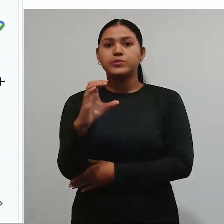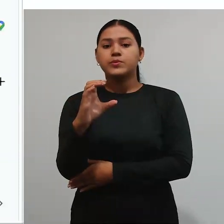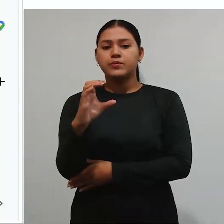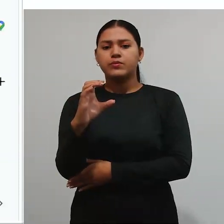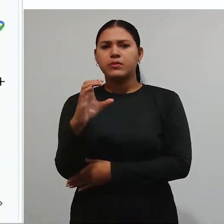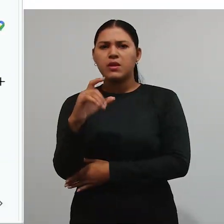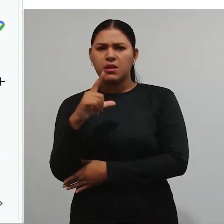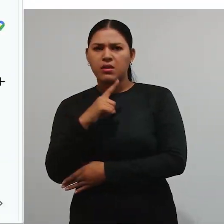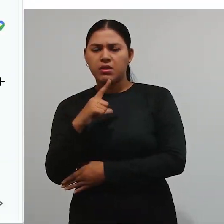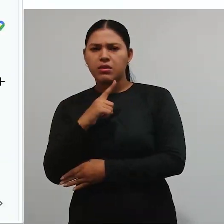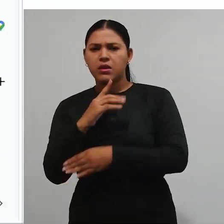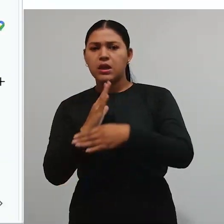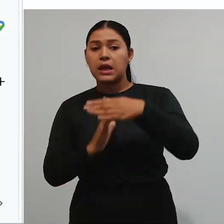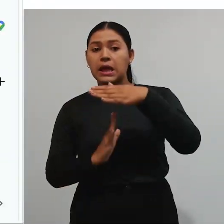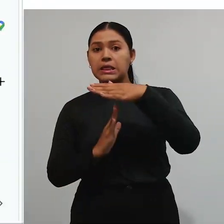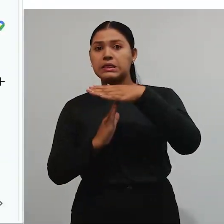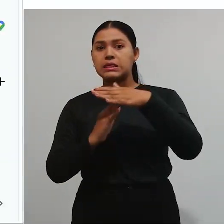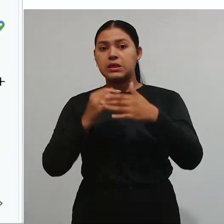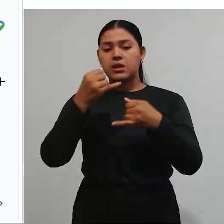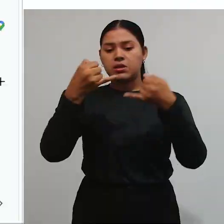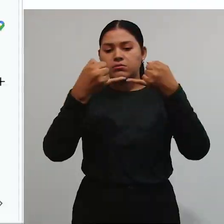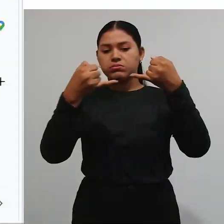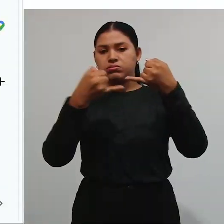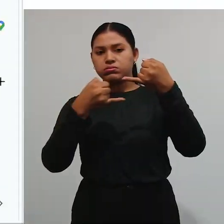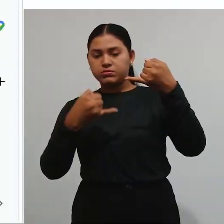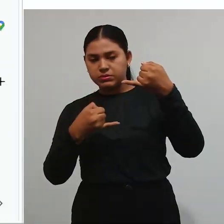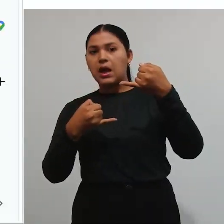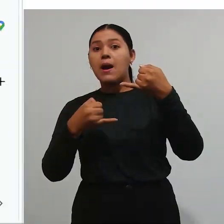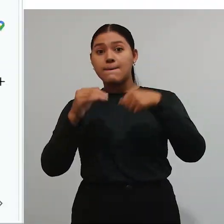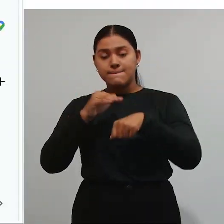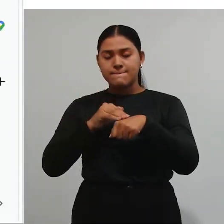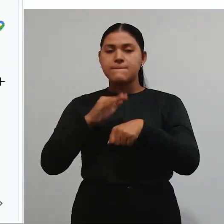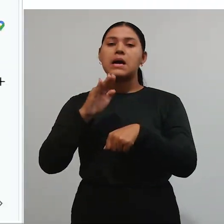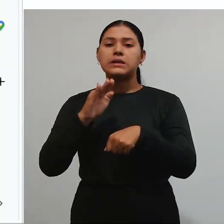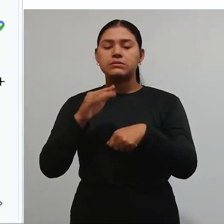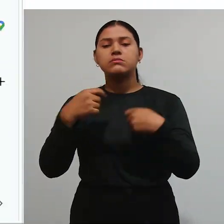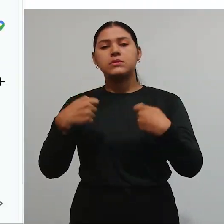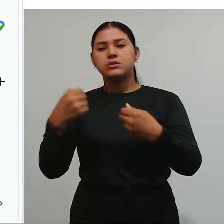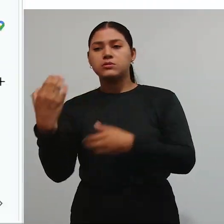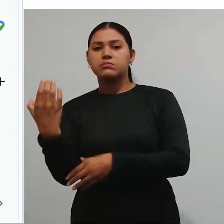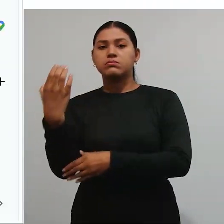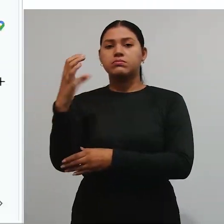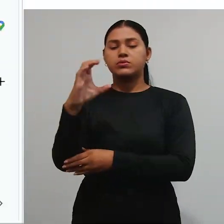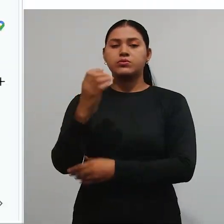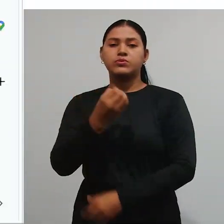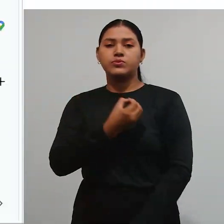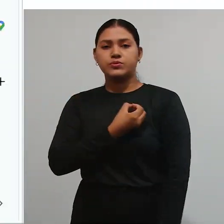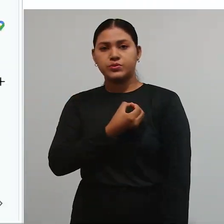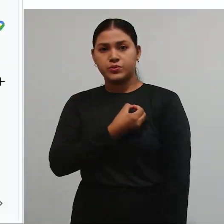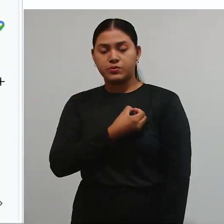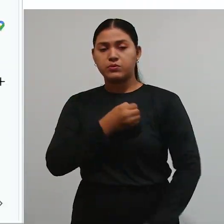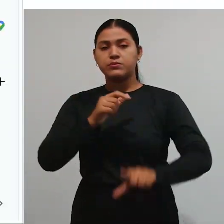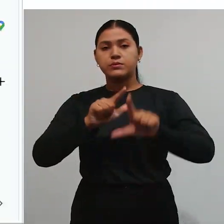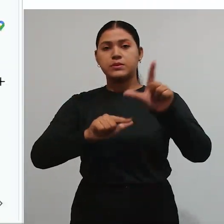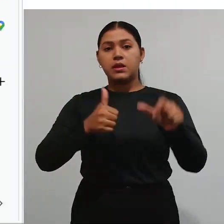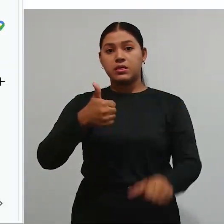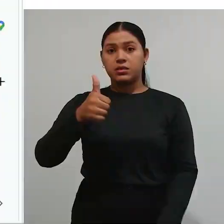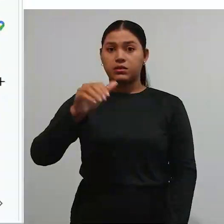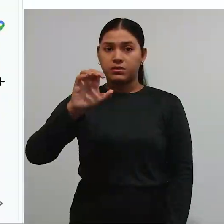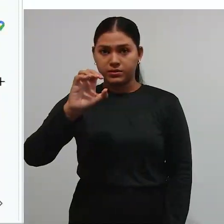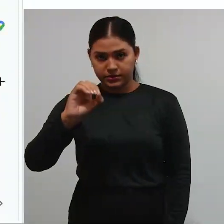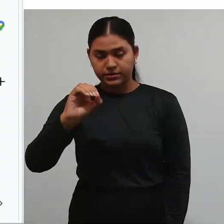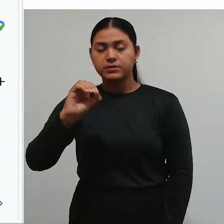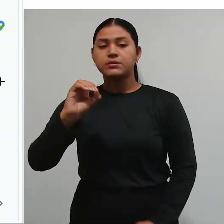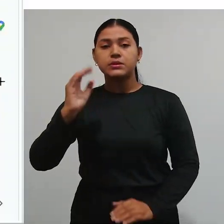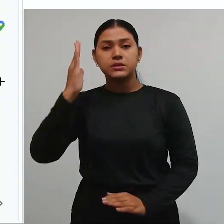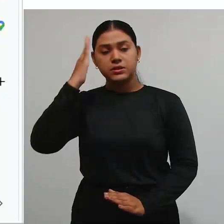que passar de 4 linhas, o tamanho da fonte é 10, eu dou o destaque fazendo um recuo de 4 centímetros de todo o teor